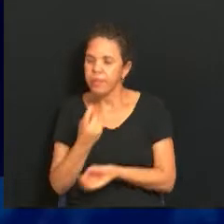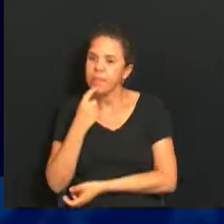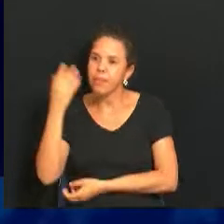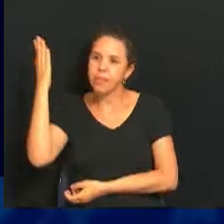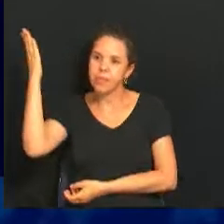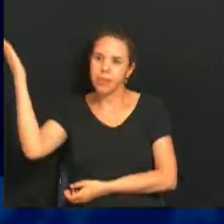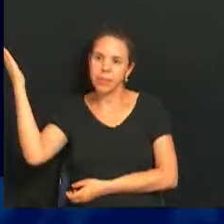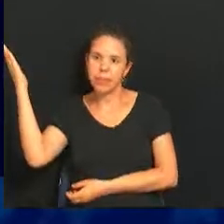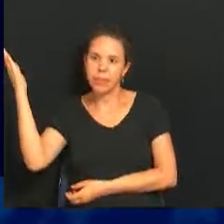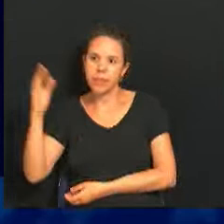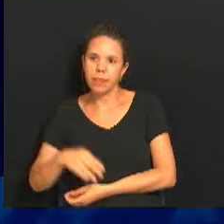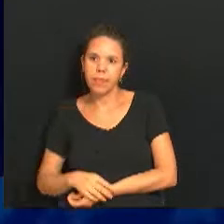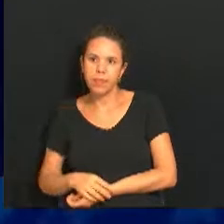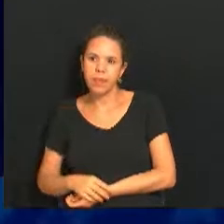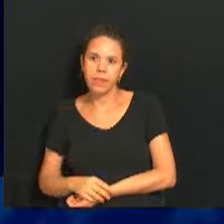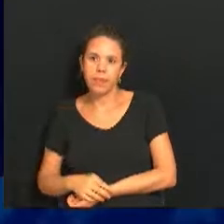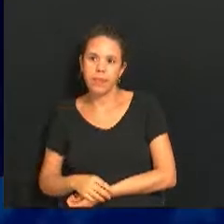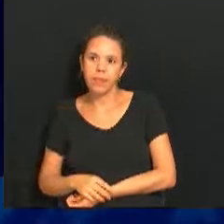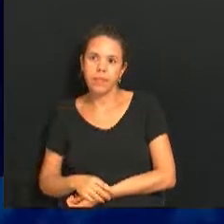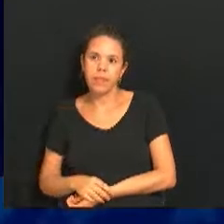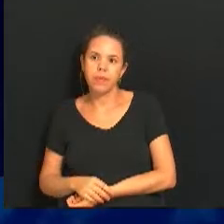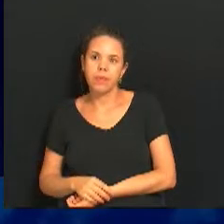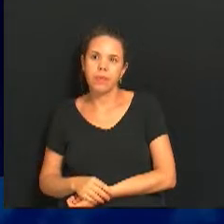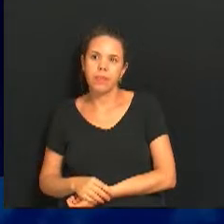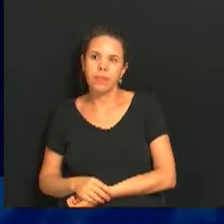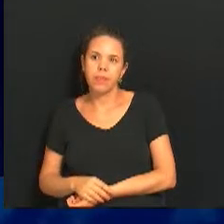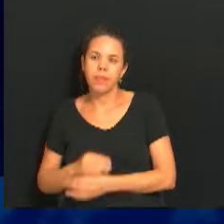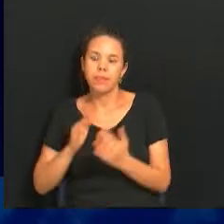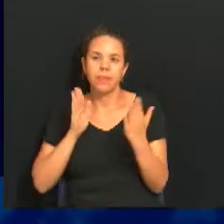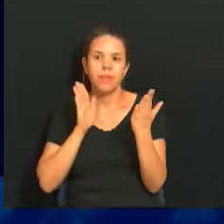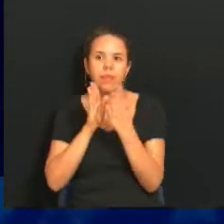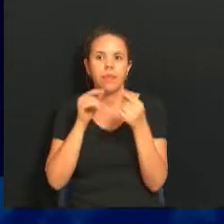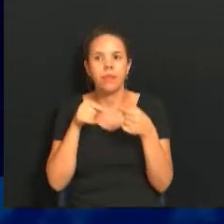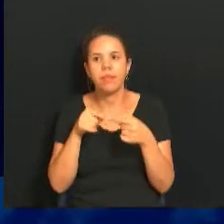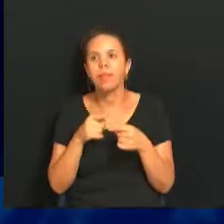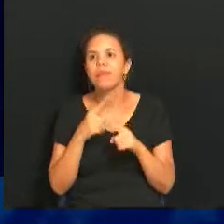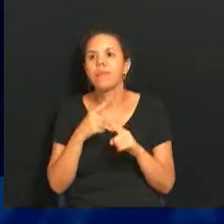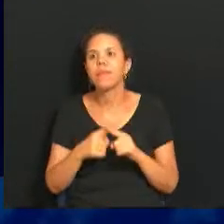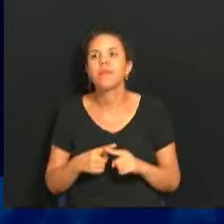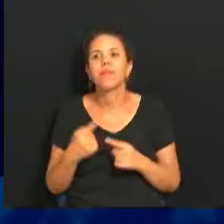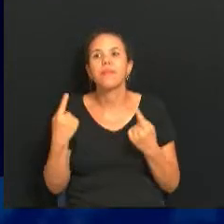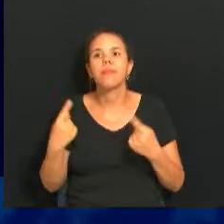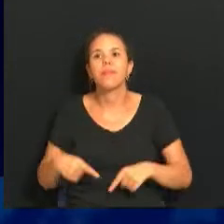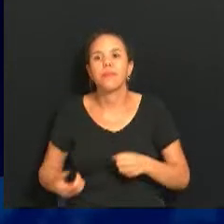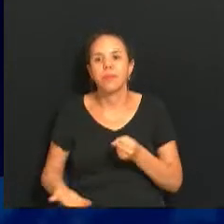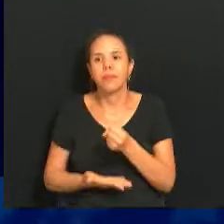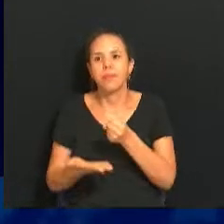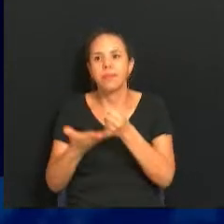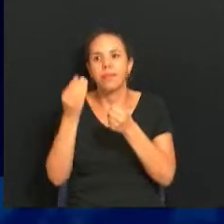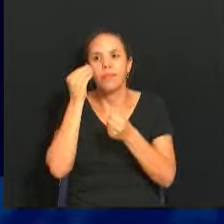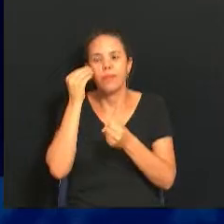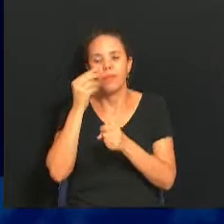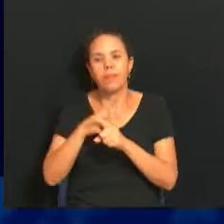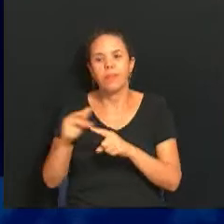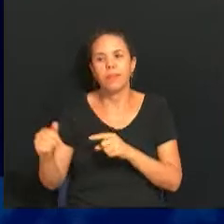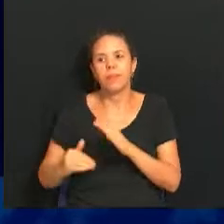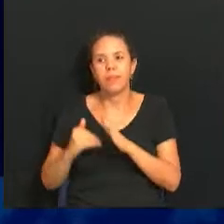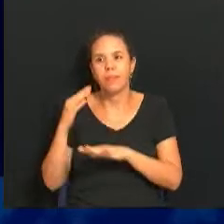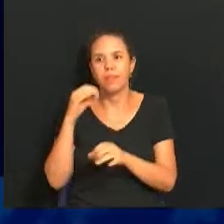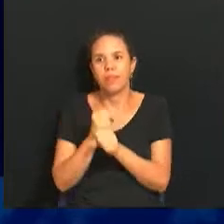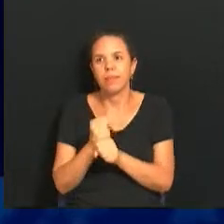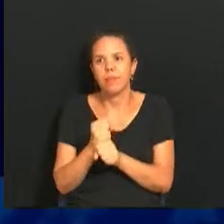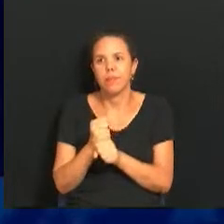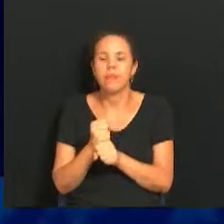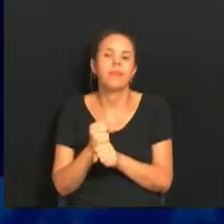tela, então amanhã, 8:30 da noite, é este confronto direto contra a zona de rebaixamento, hein? Na classificação geral,